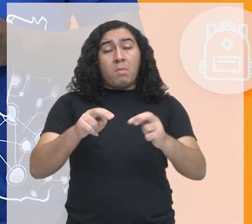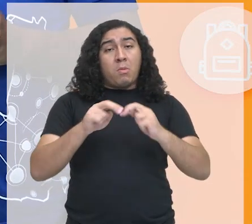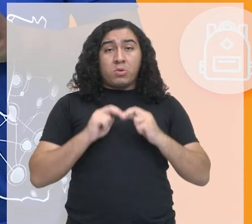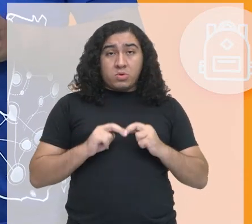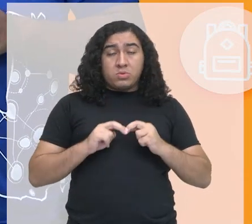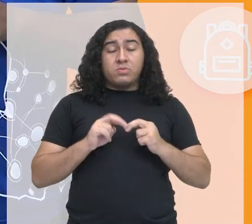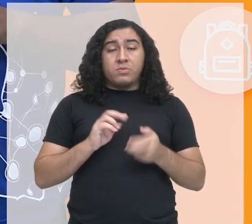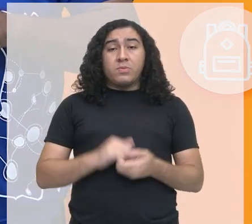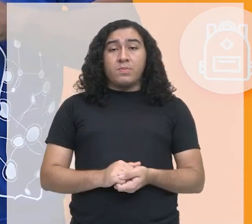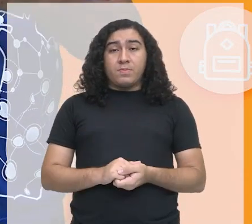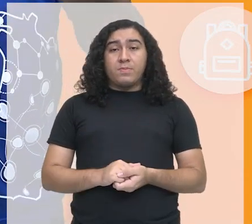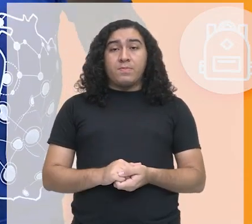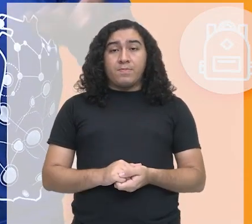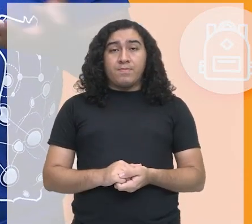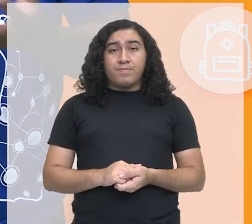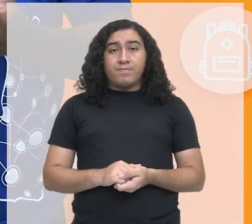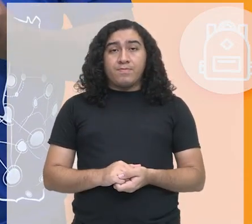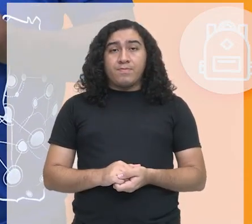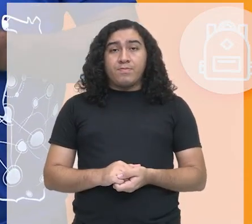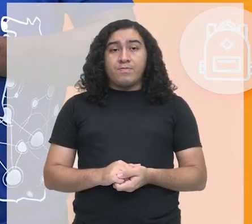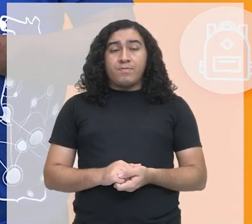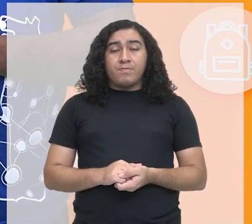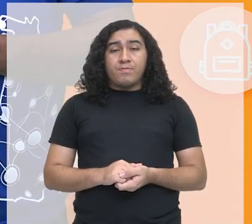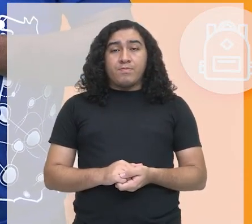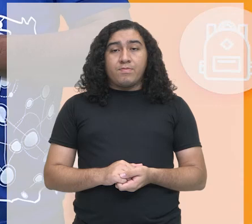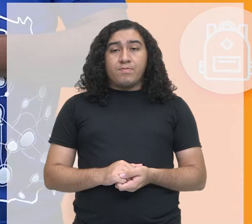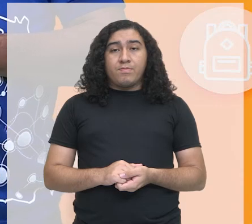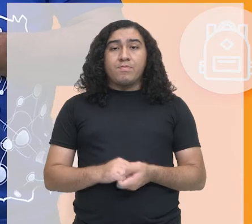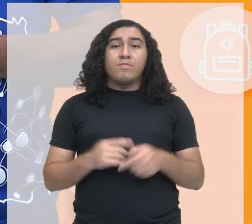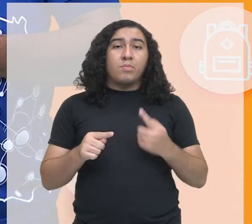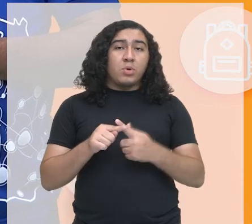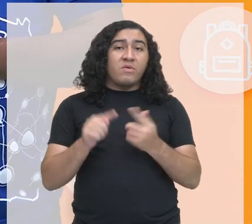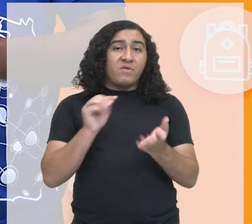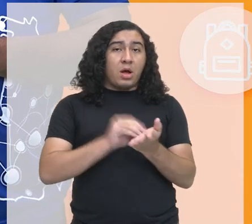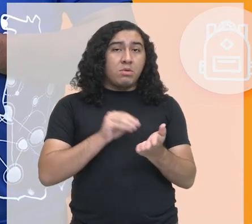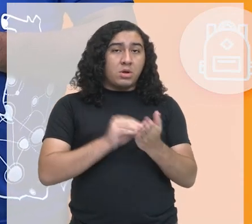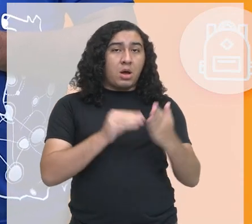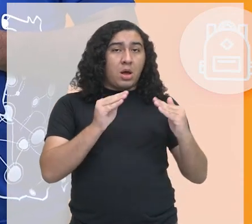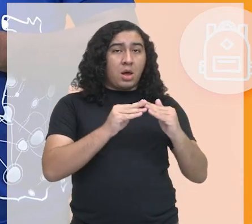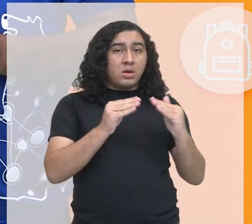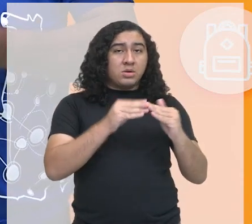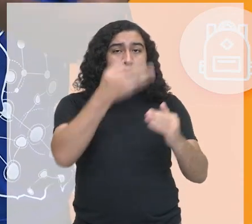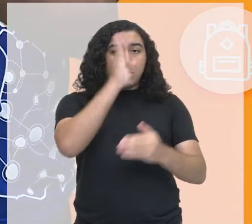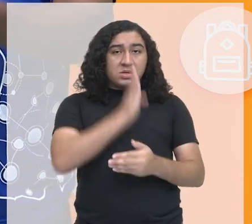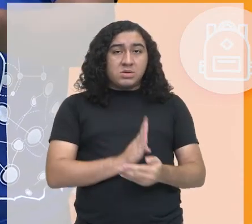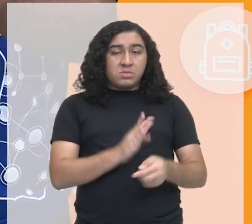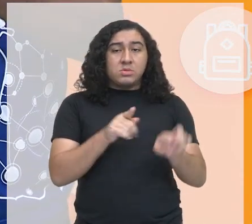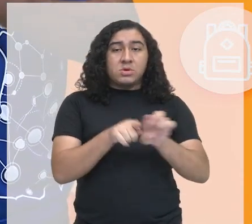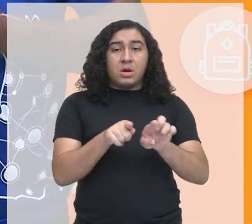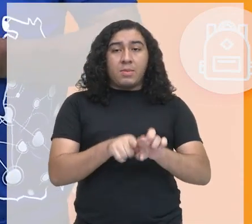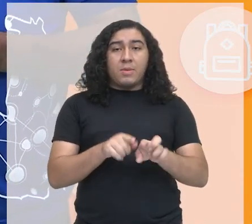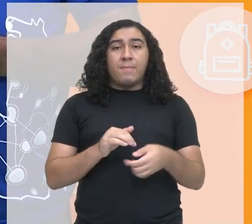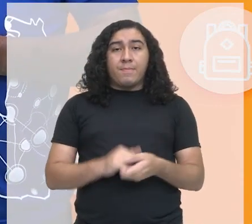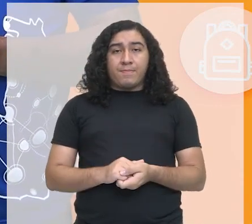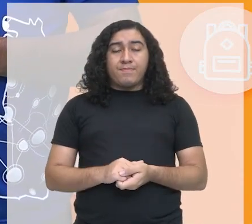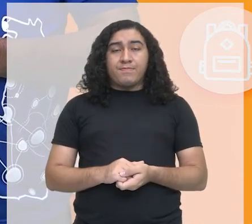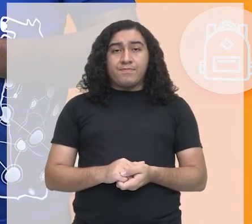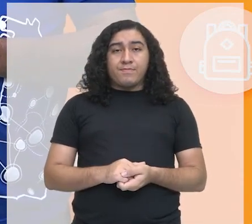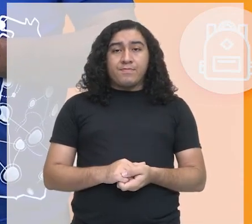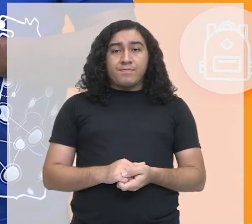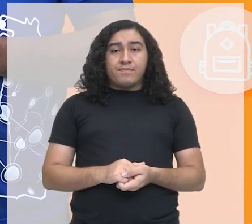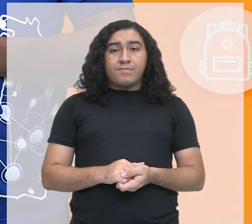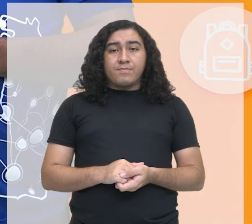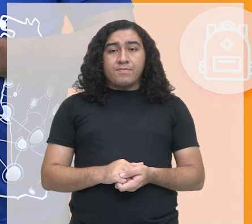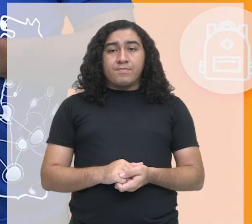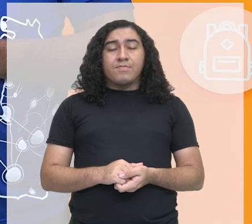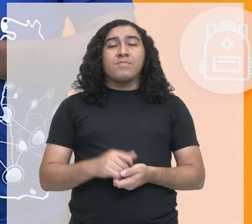né, porque existe um déficit muito grande de habitacional no Brasil e também, né, um déficit